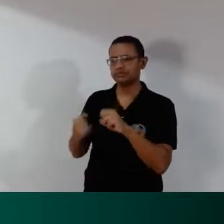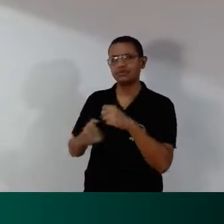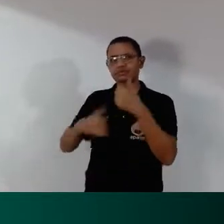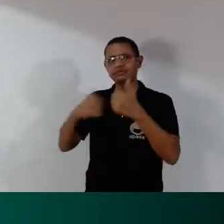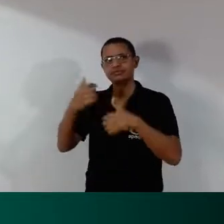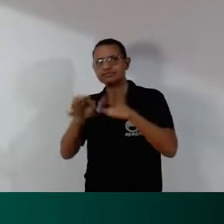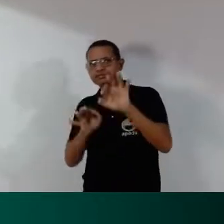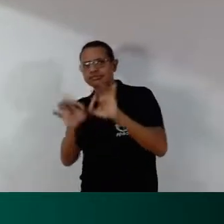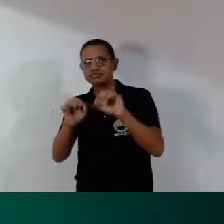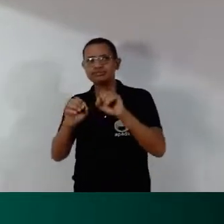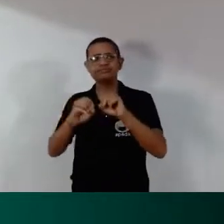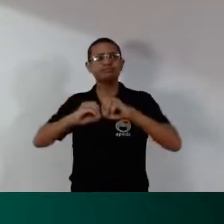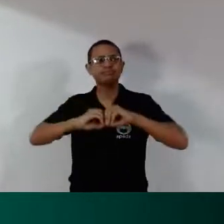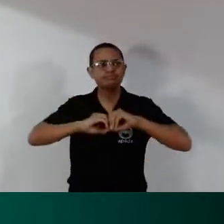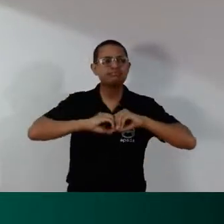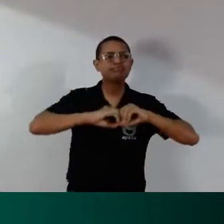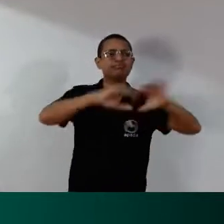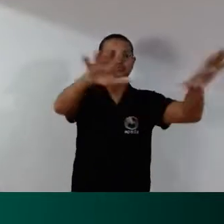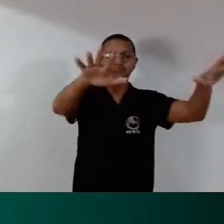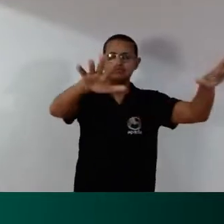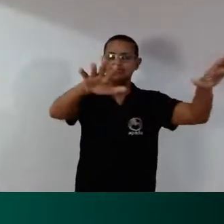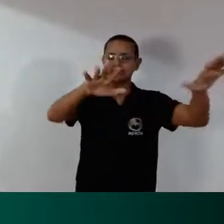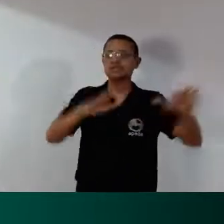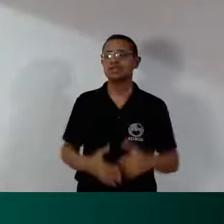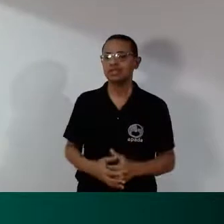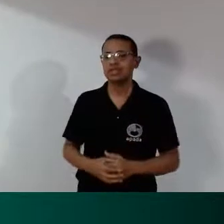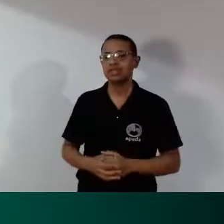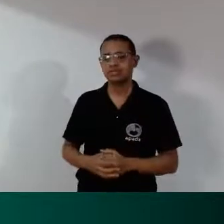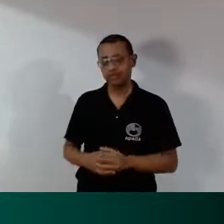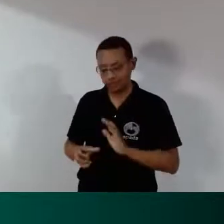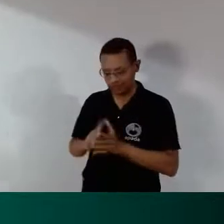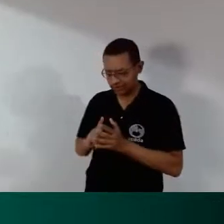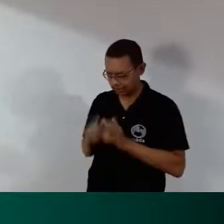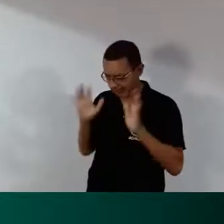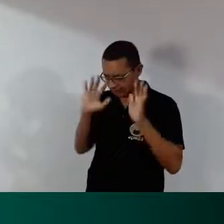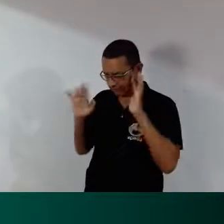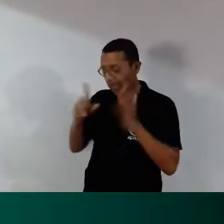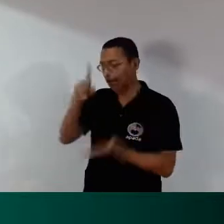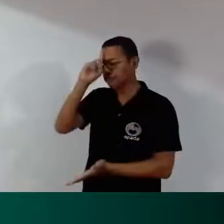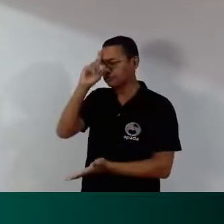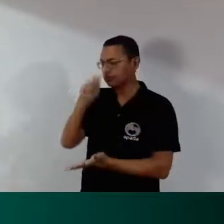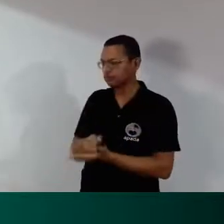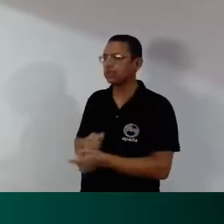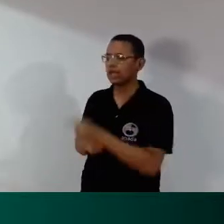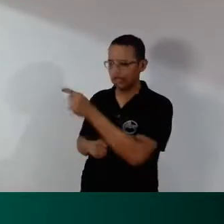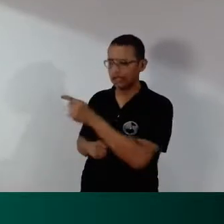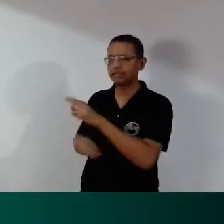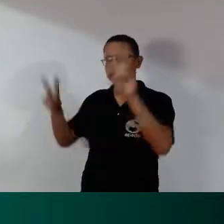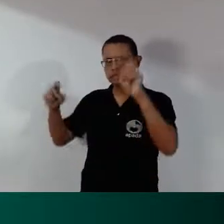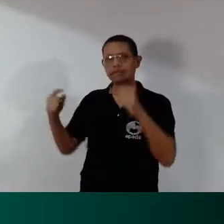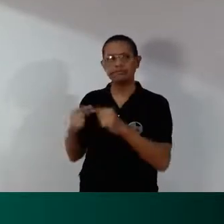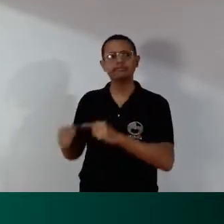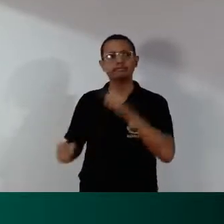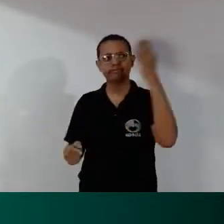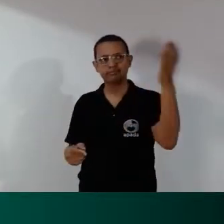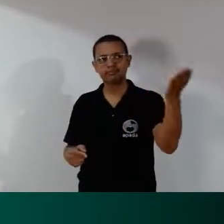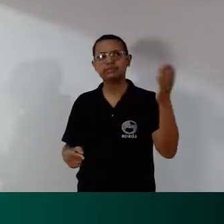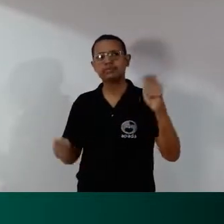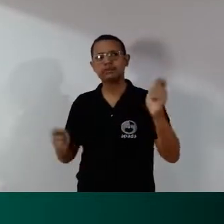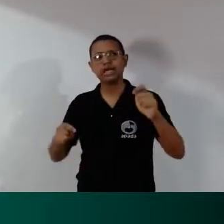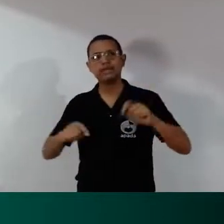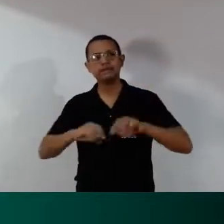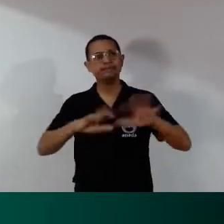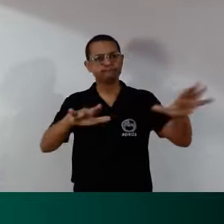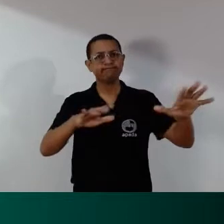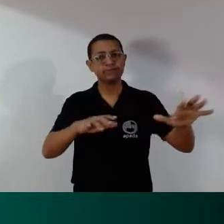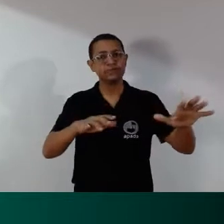passa passa também pelo crivo da gente e essa decisão de apesar do alcance Alto dos muitos